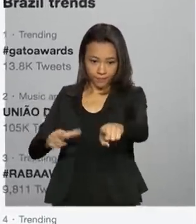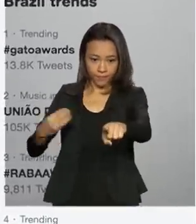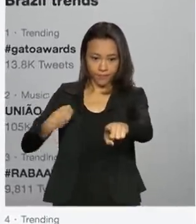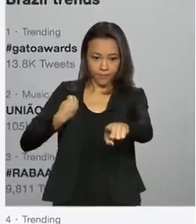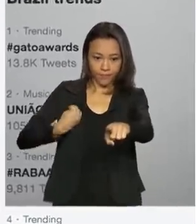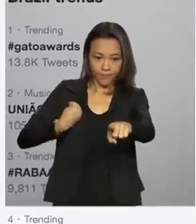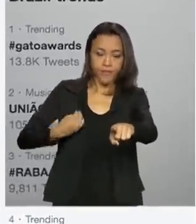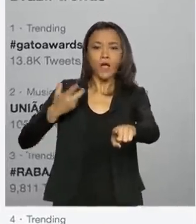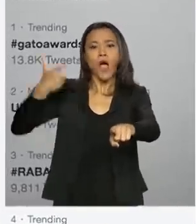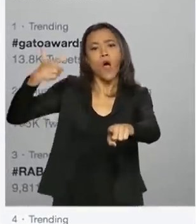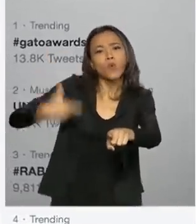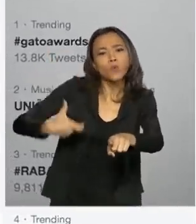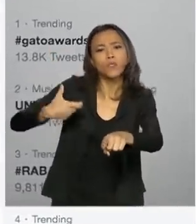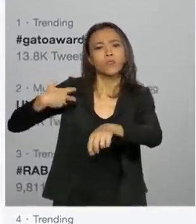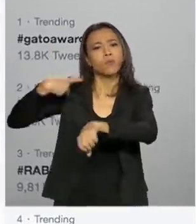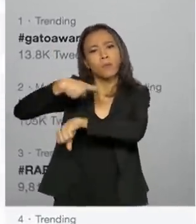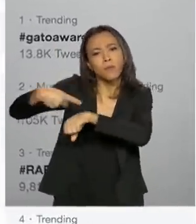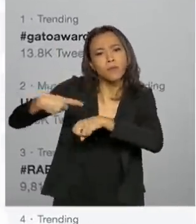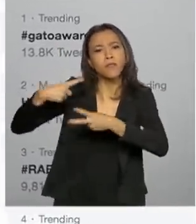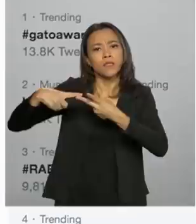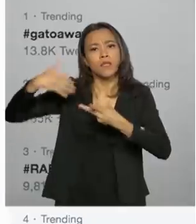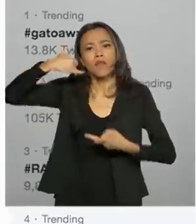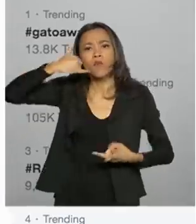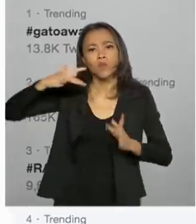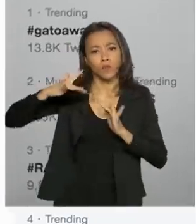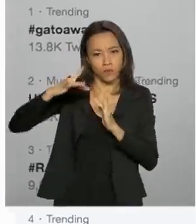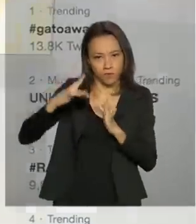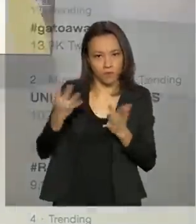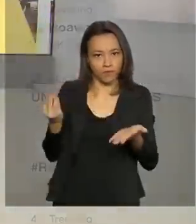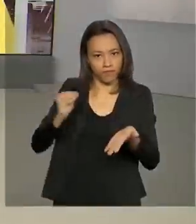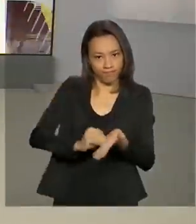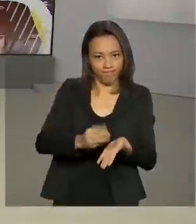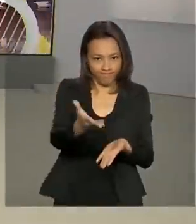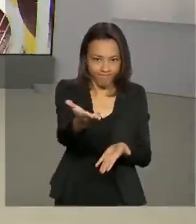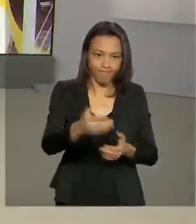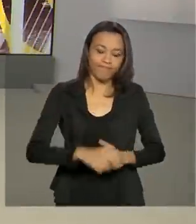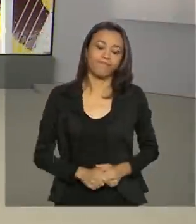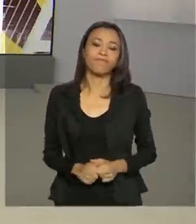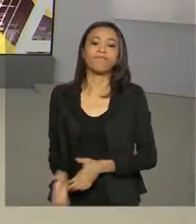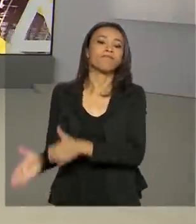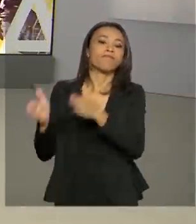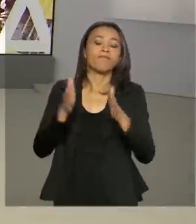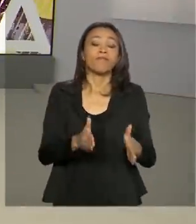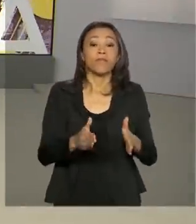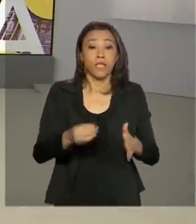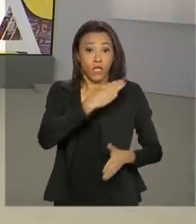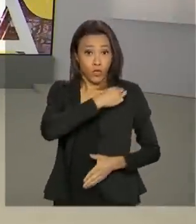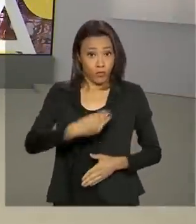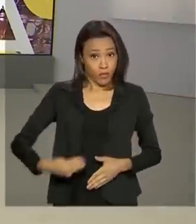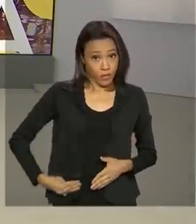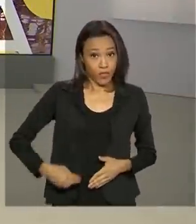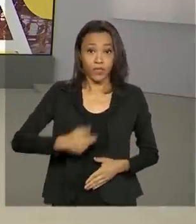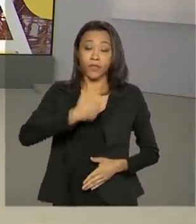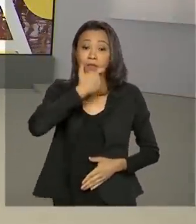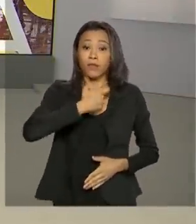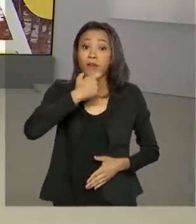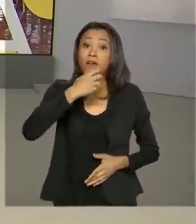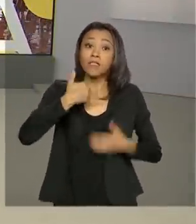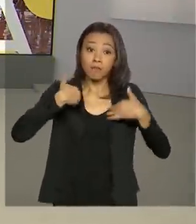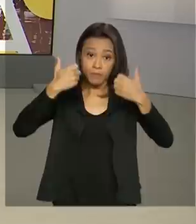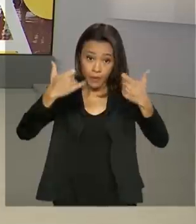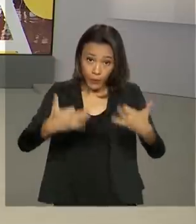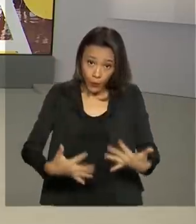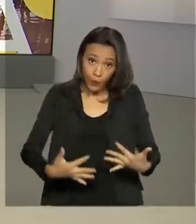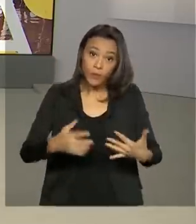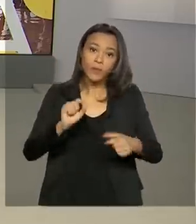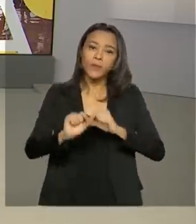e informar o local onde está e telefone de contato oi e o ministro das relações exteriores também falou da